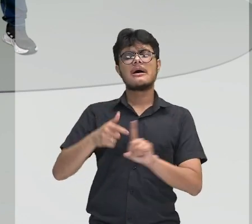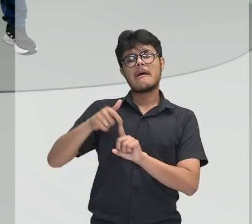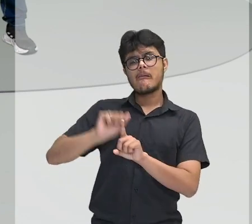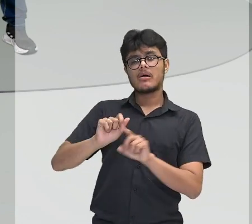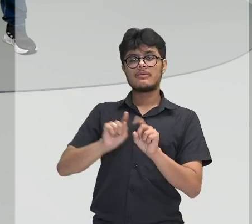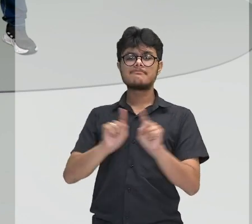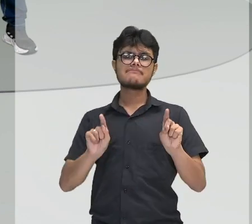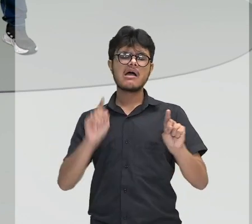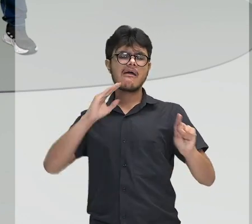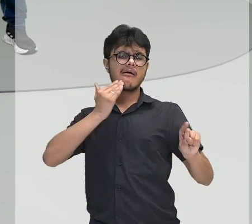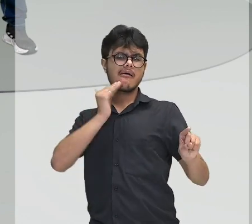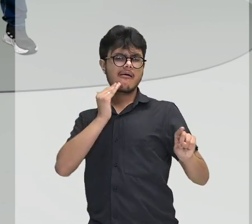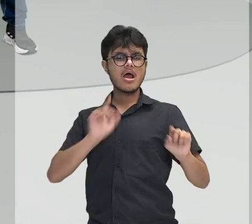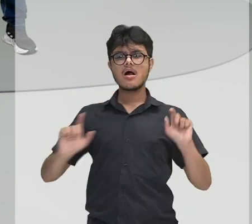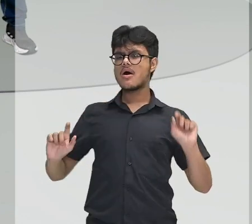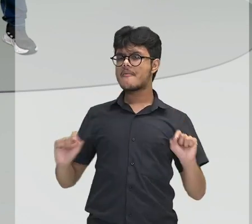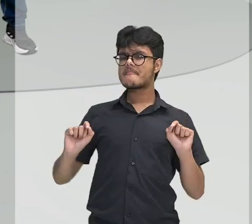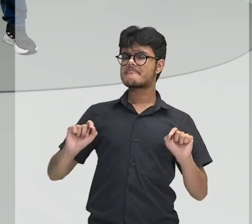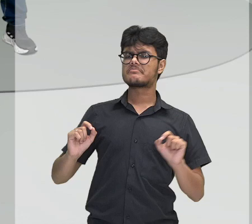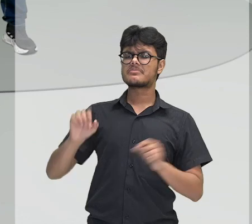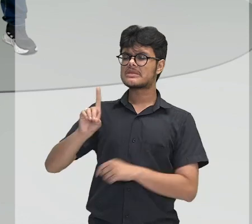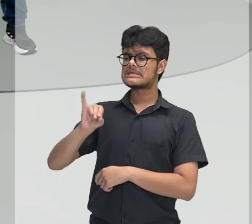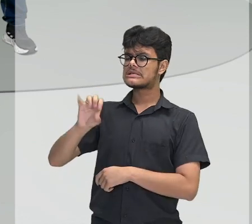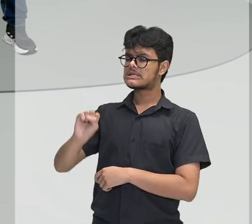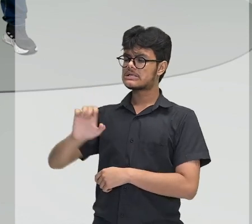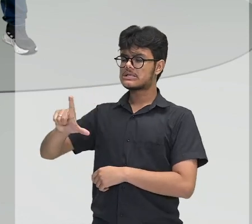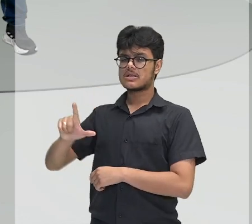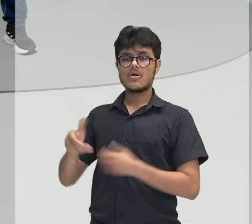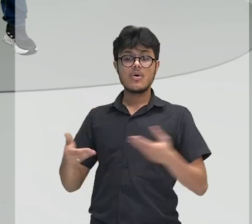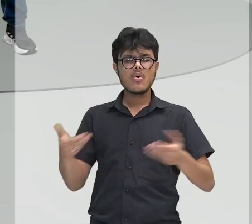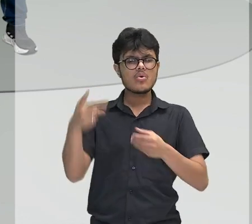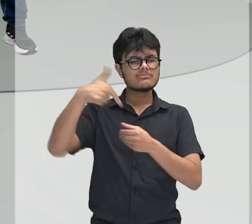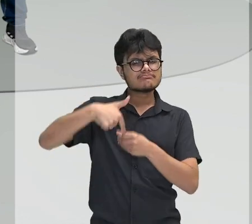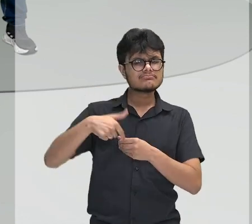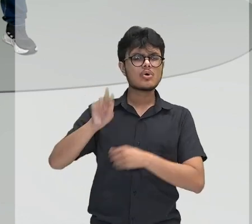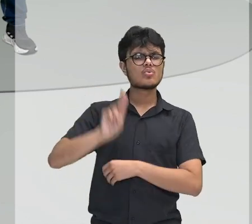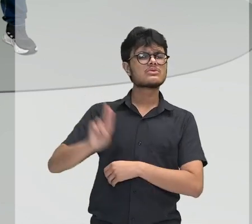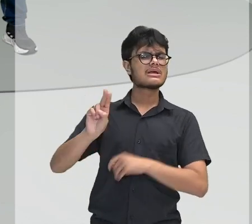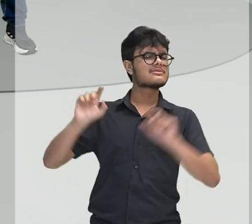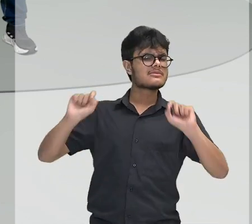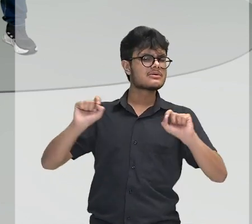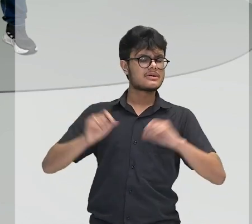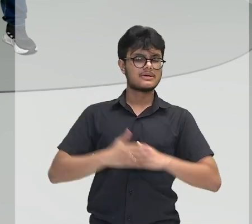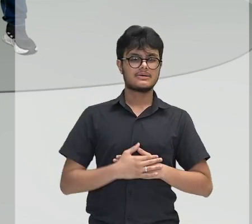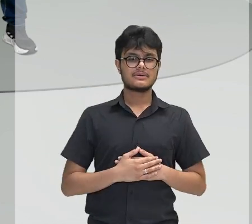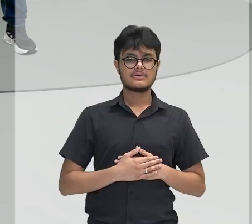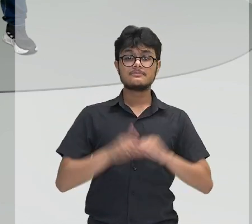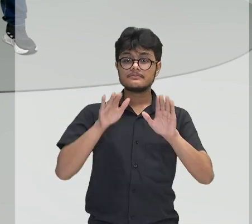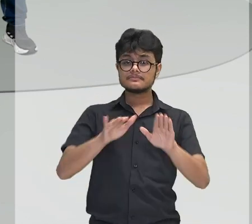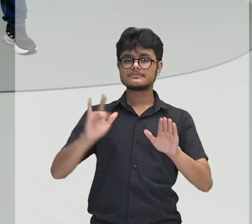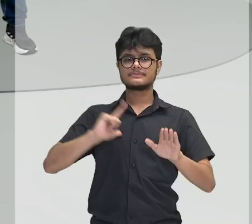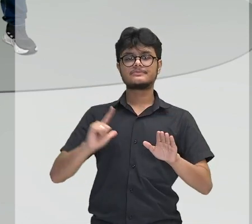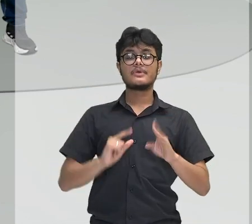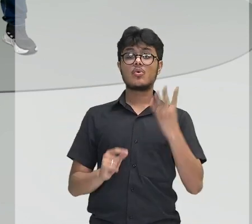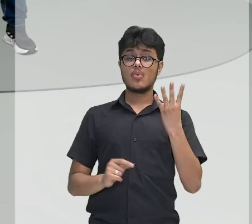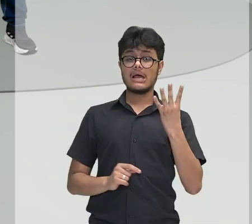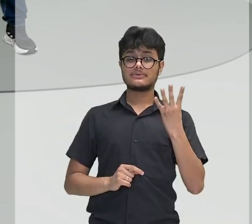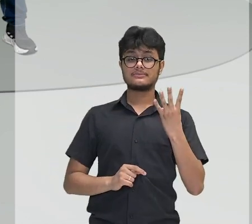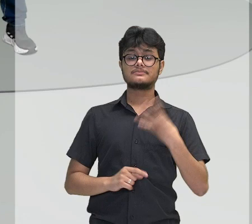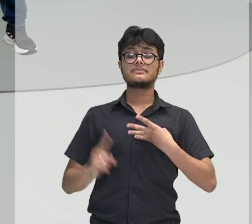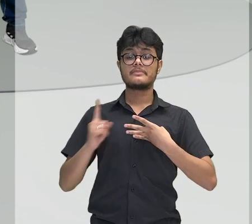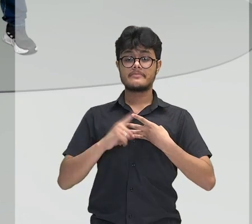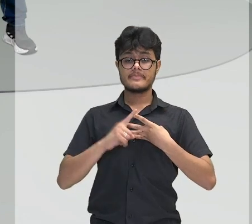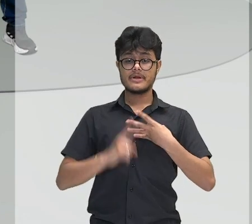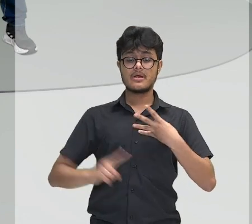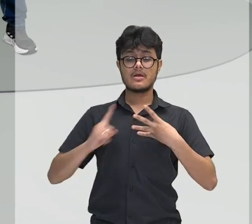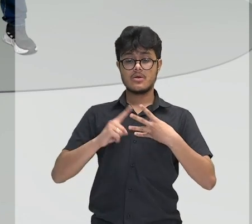para entender o ciclo de diesel, que é feito com o combustível hoje, cujo nome é diesel, ele é dividido em 4 fases. No primeiro